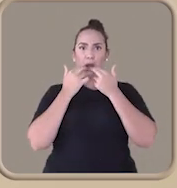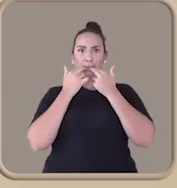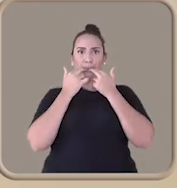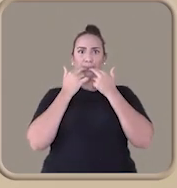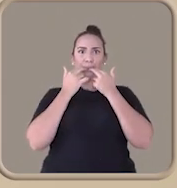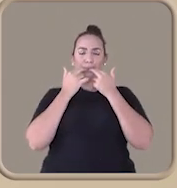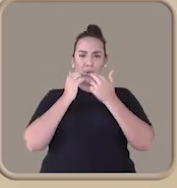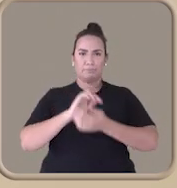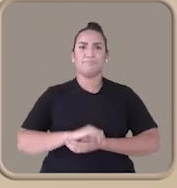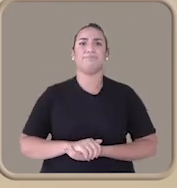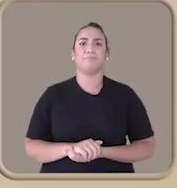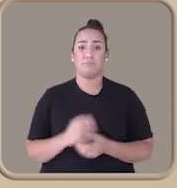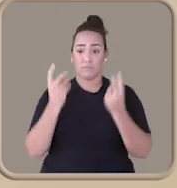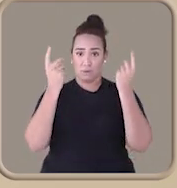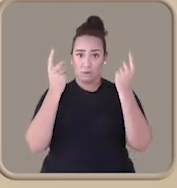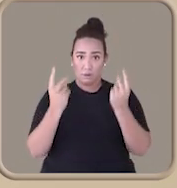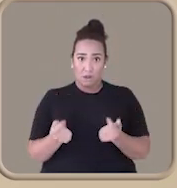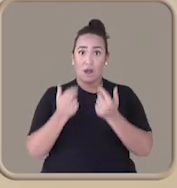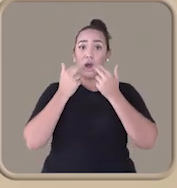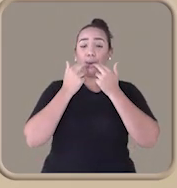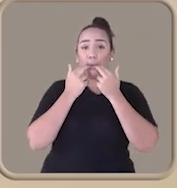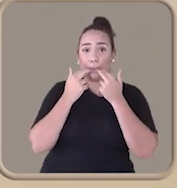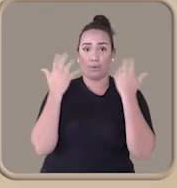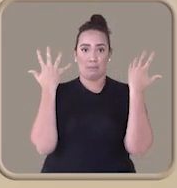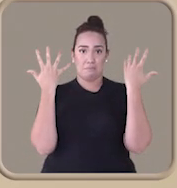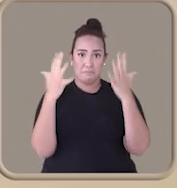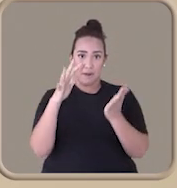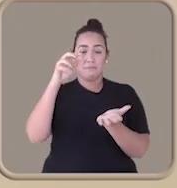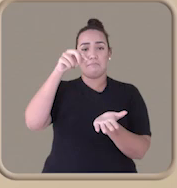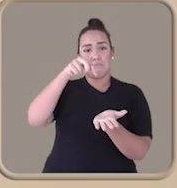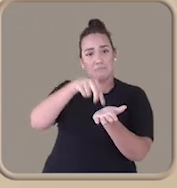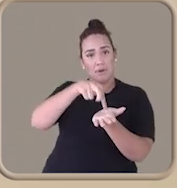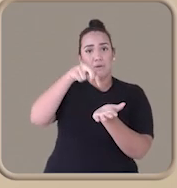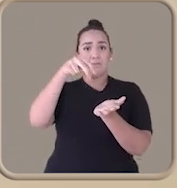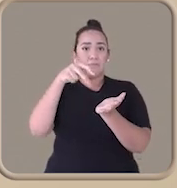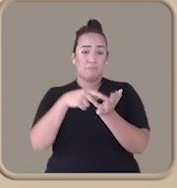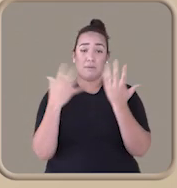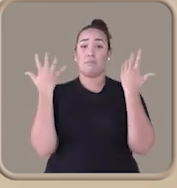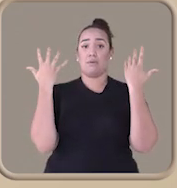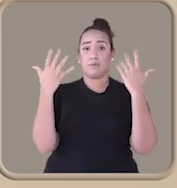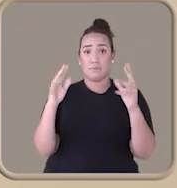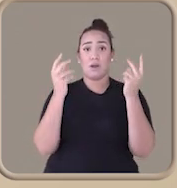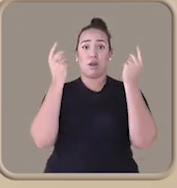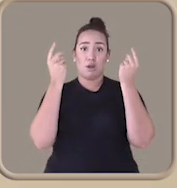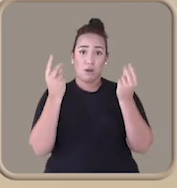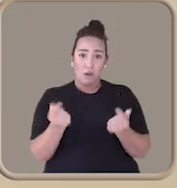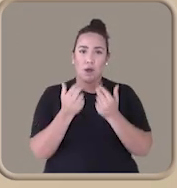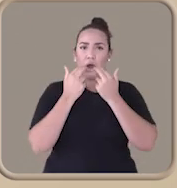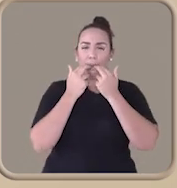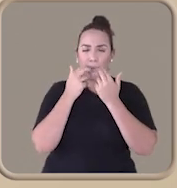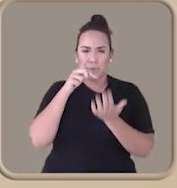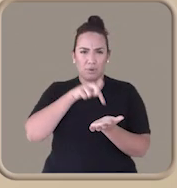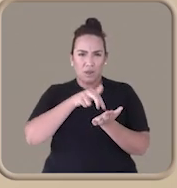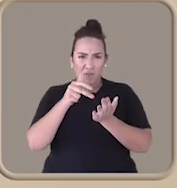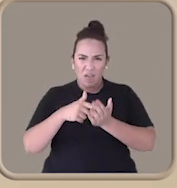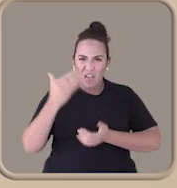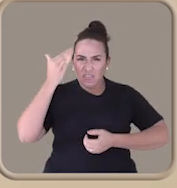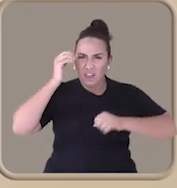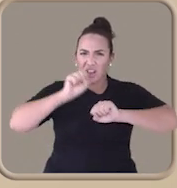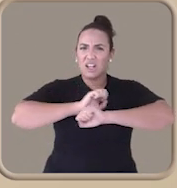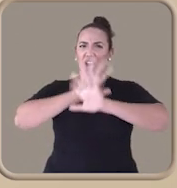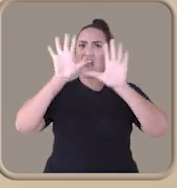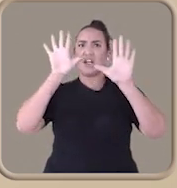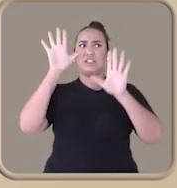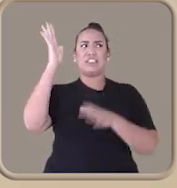feliz assovia. Está nos dedos, assovia. Bate palma, bate o pé. Bate palma, está nos dedos, assovia, bate o pé. Entendeu como é que